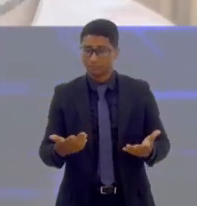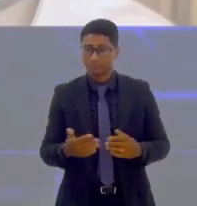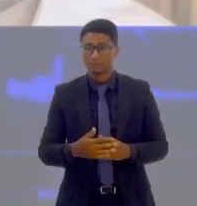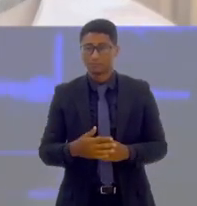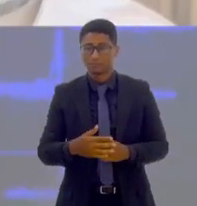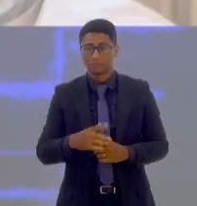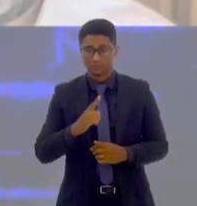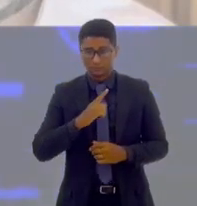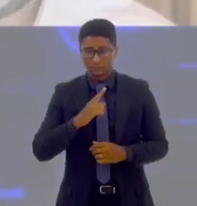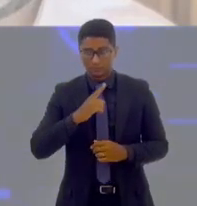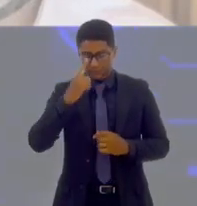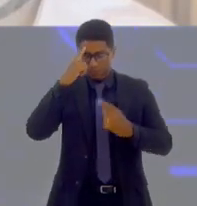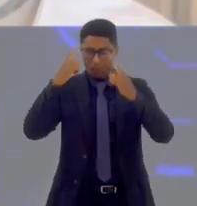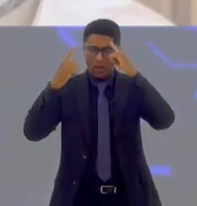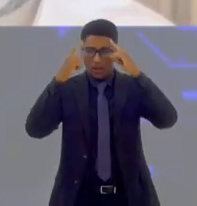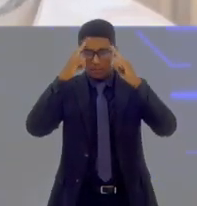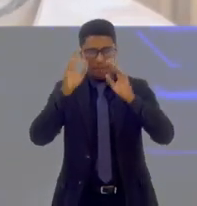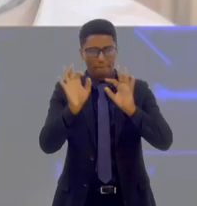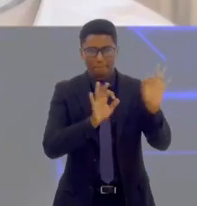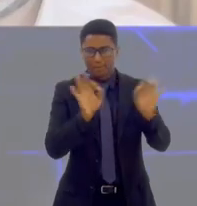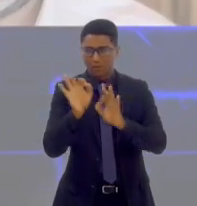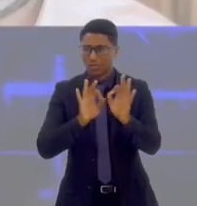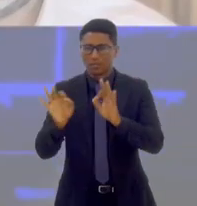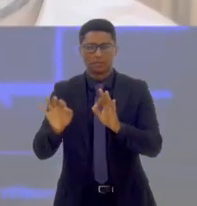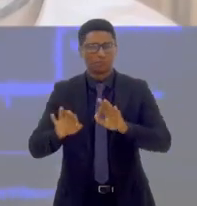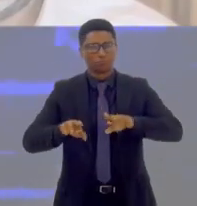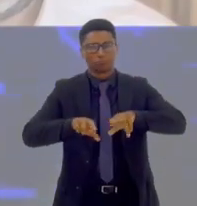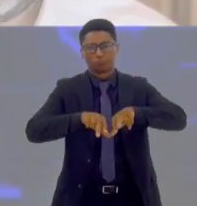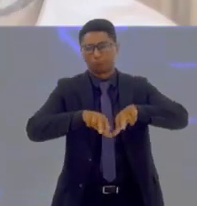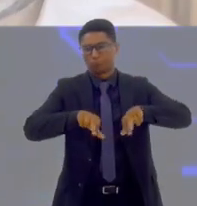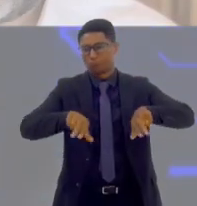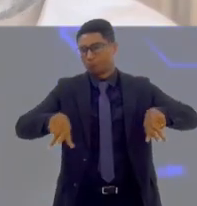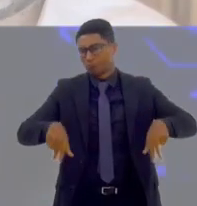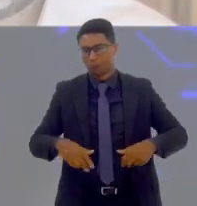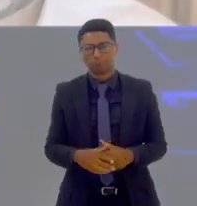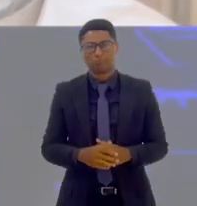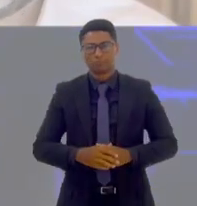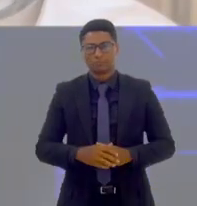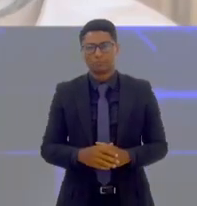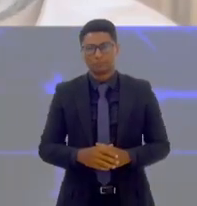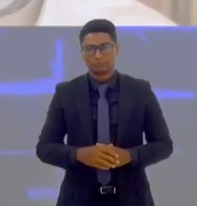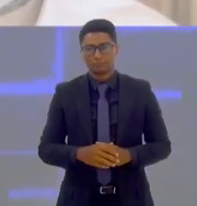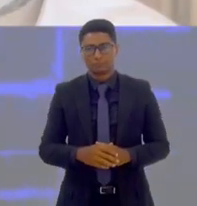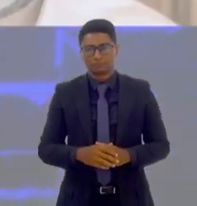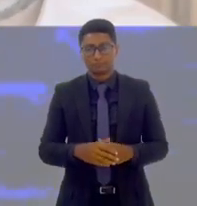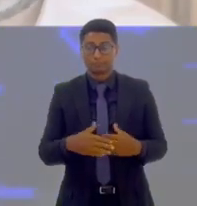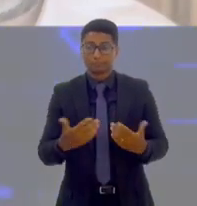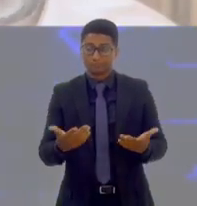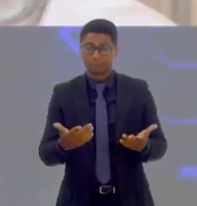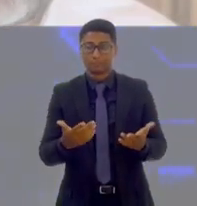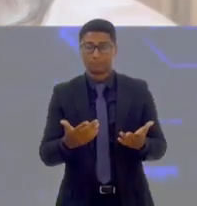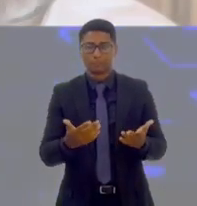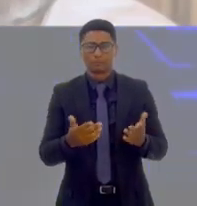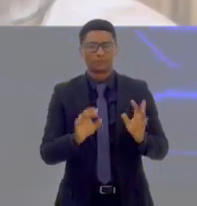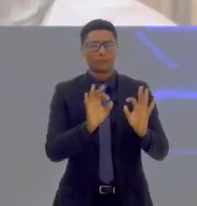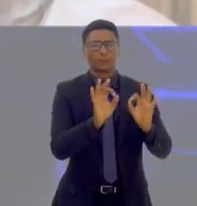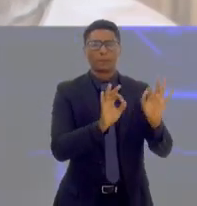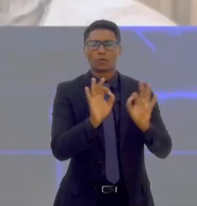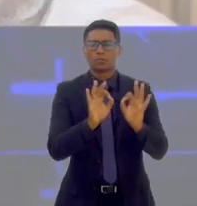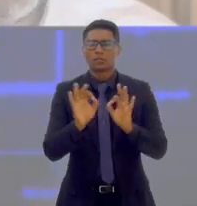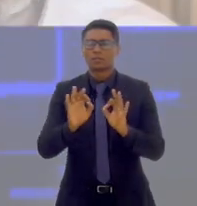há uma série de ideias e de projetos, em geral, projetos que têm a ver